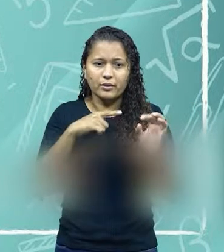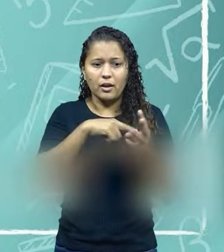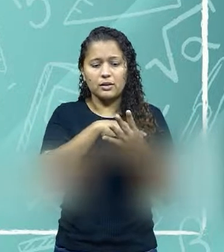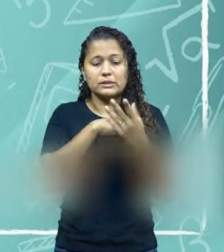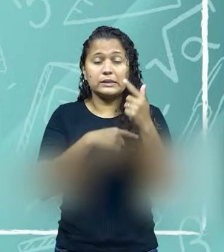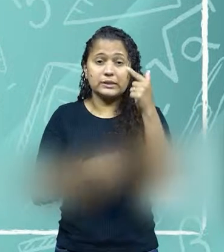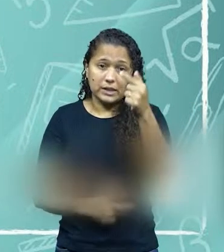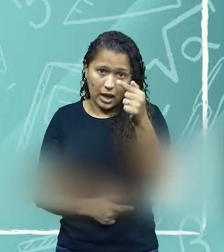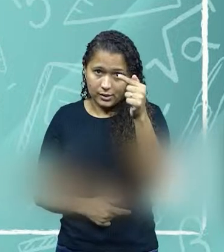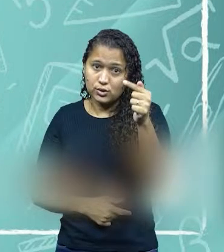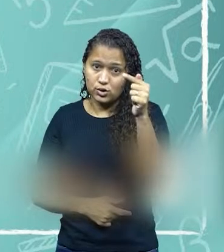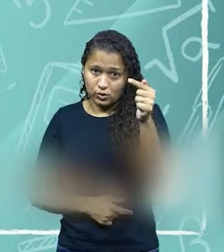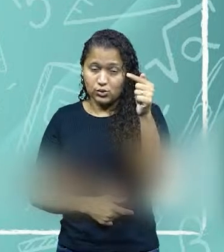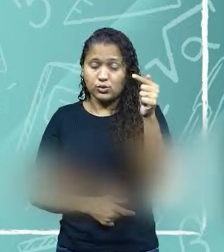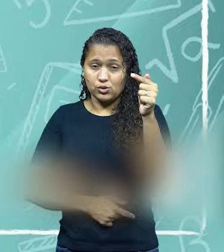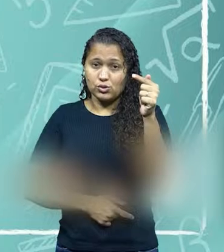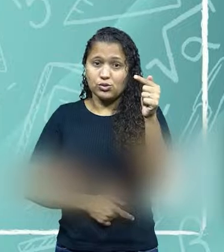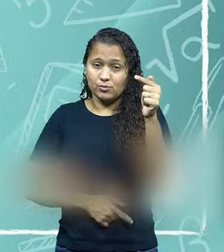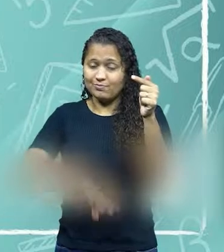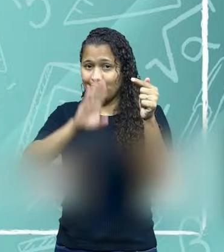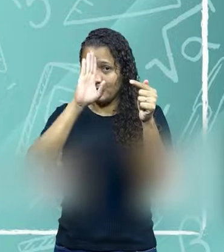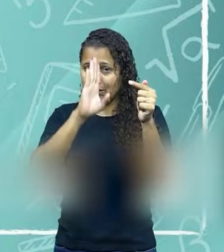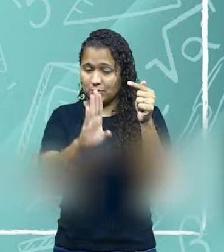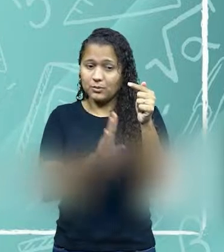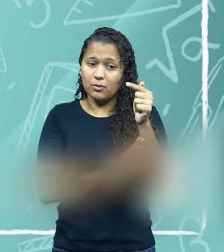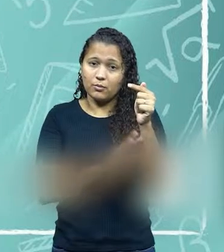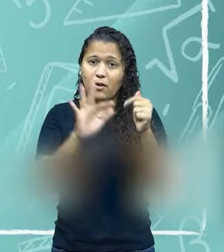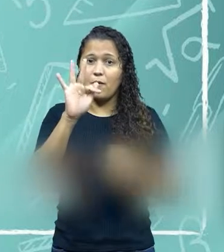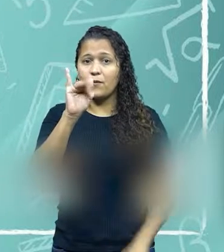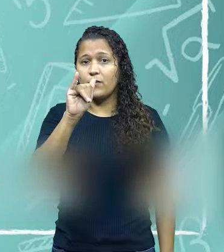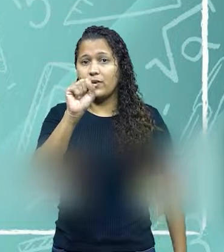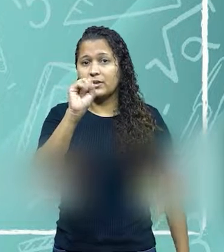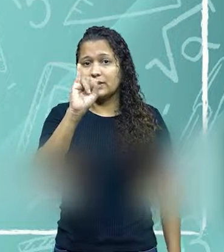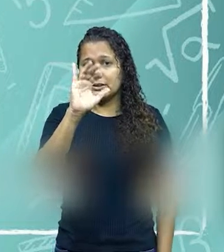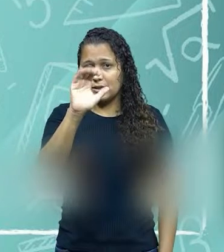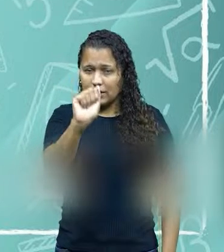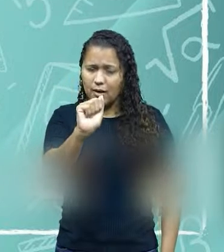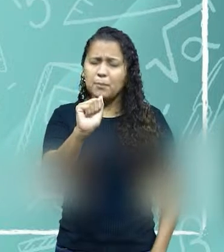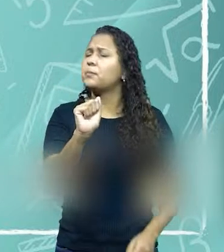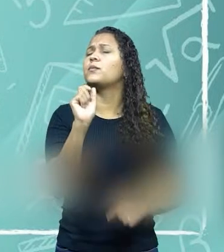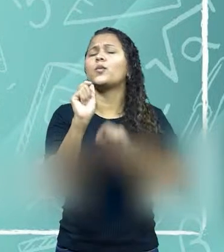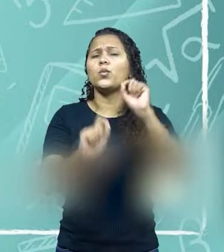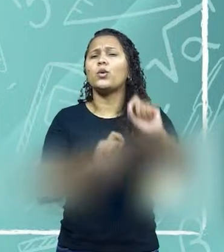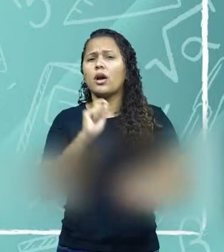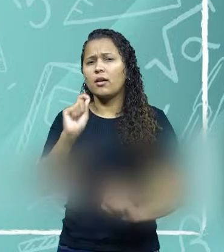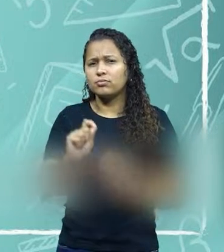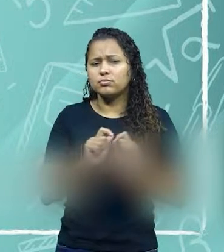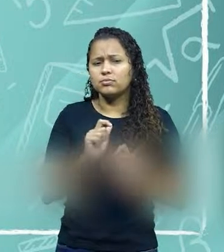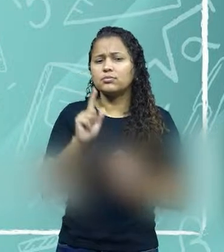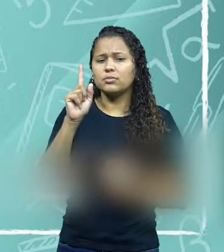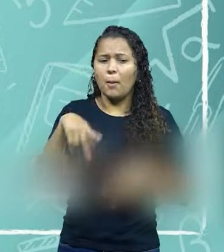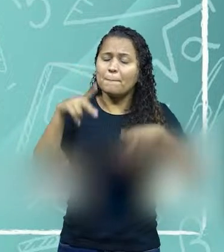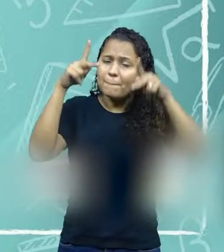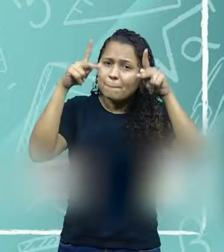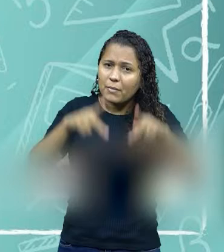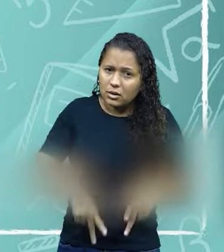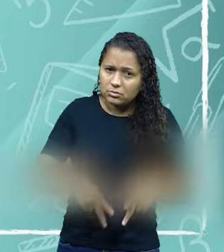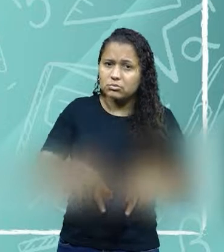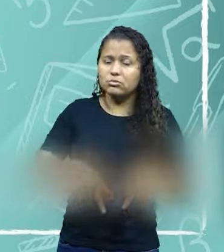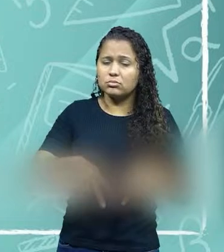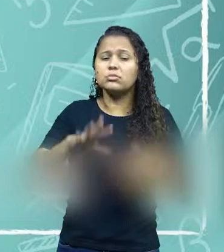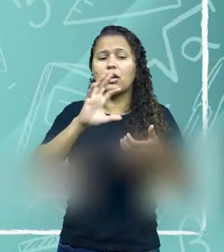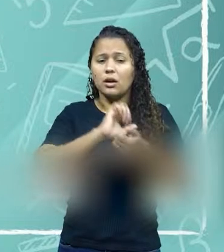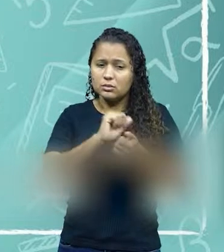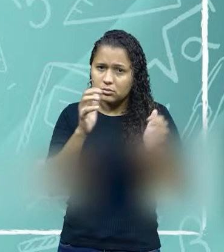7 grandezas físicas, né? E o que ele busca? Ele busca padronizar, ele